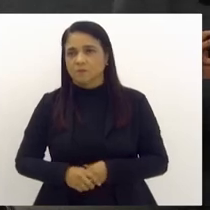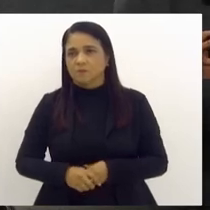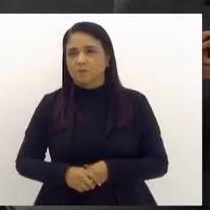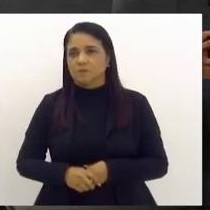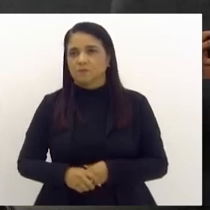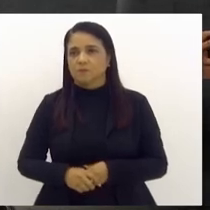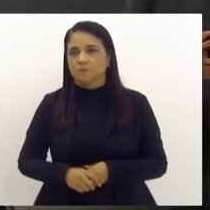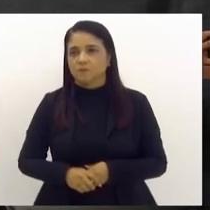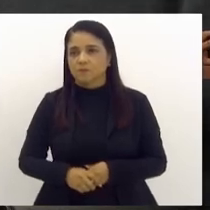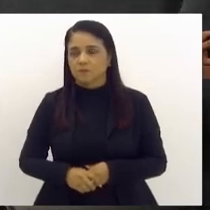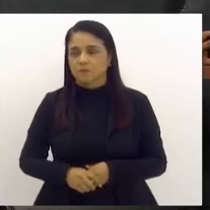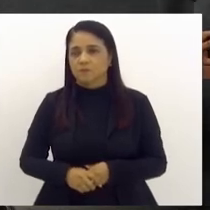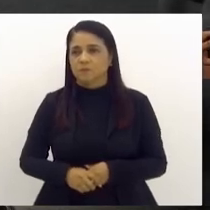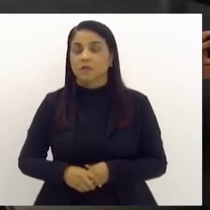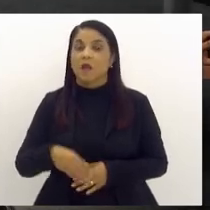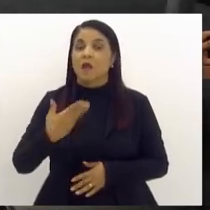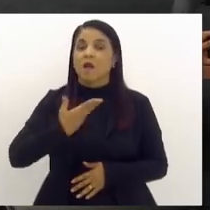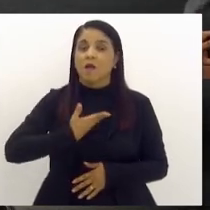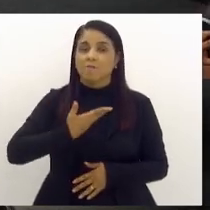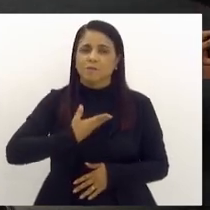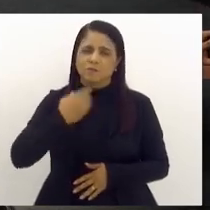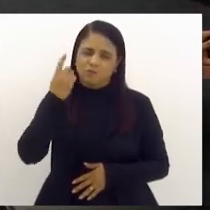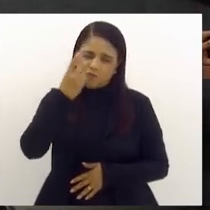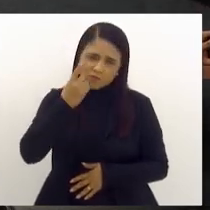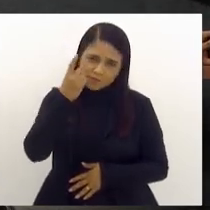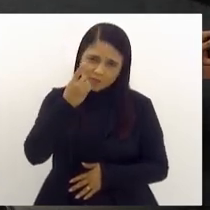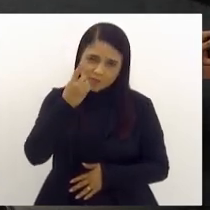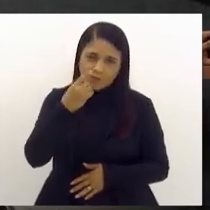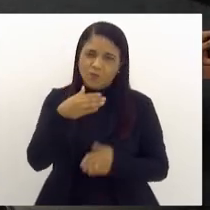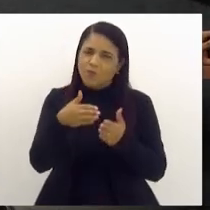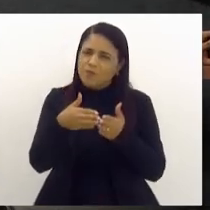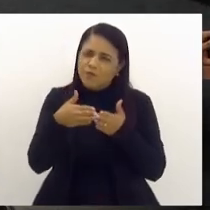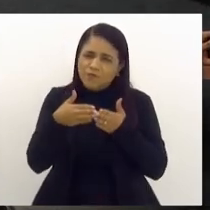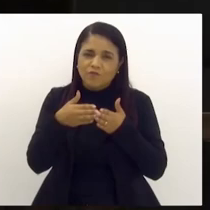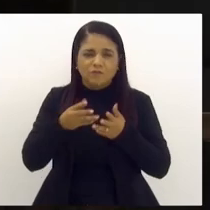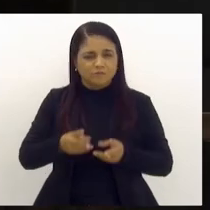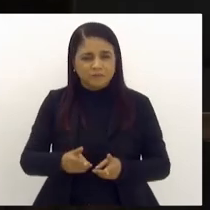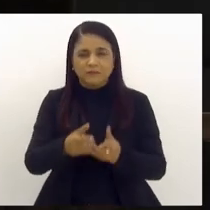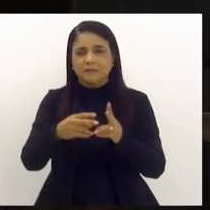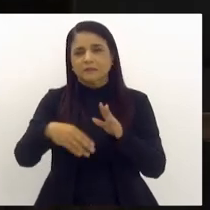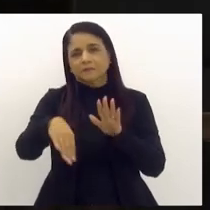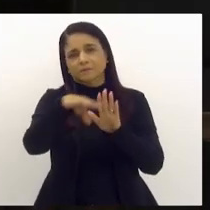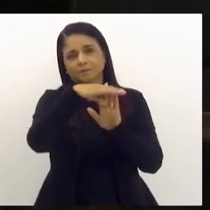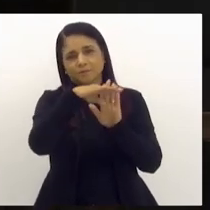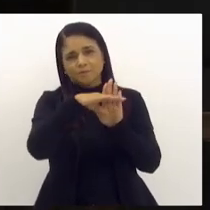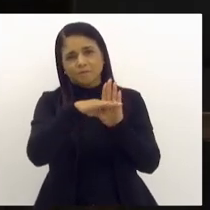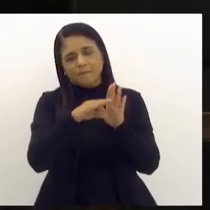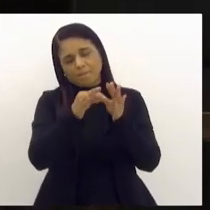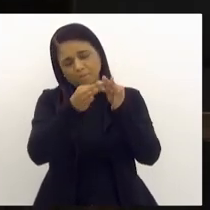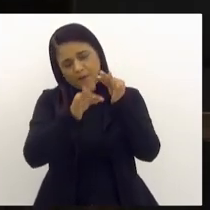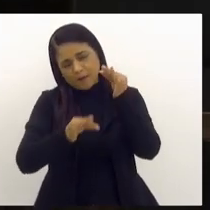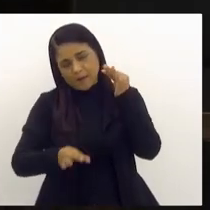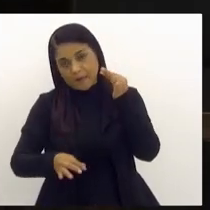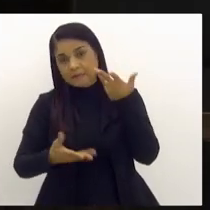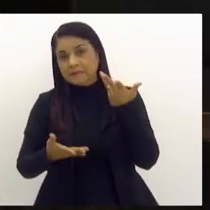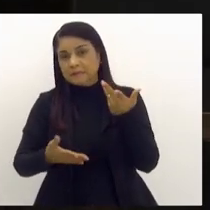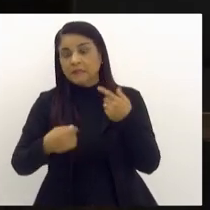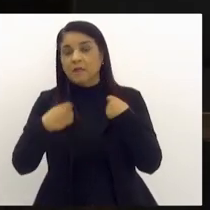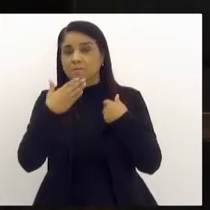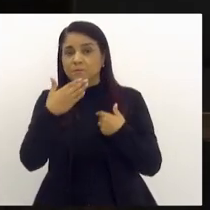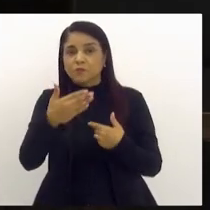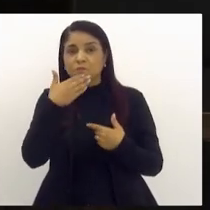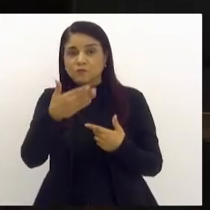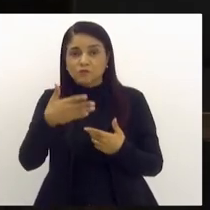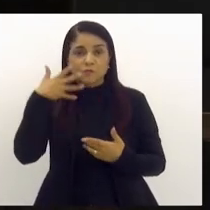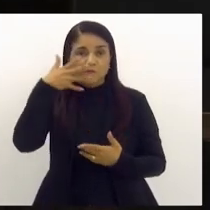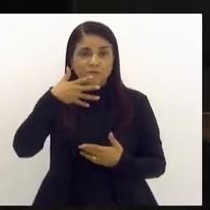Pela ordem. Queridos amigos deputados, por favor, nós temos que seguir a sessão. A sessão hoje é imensa. Está todo mundo pedindo a parte